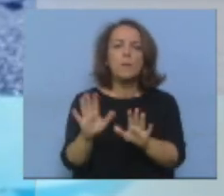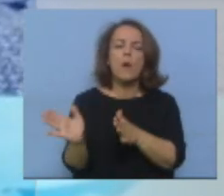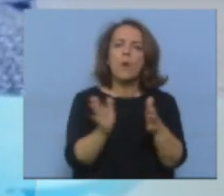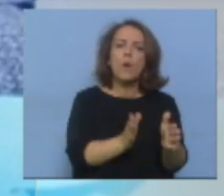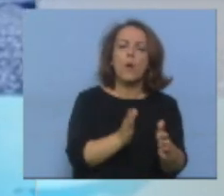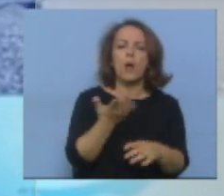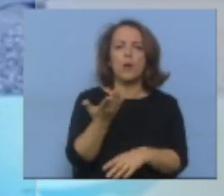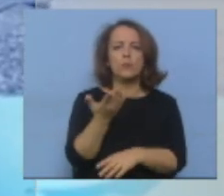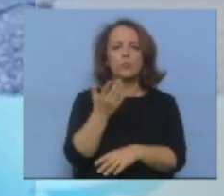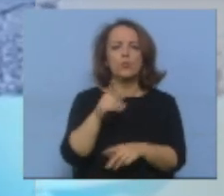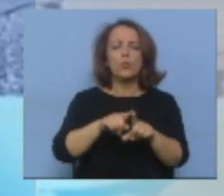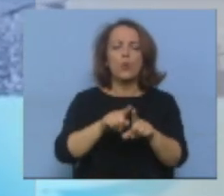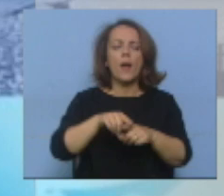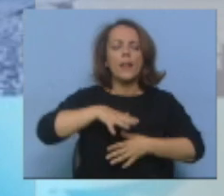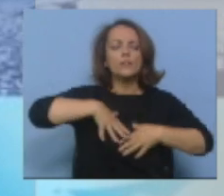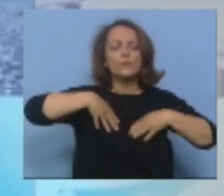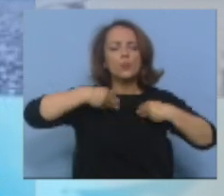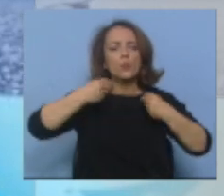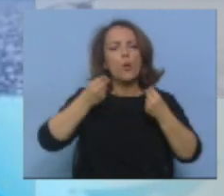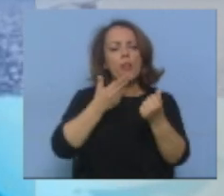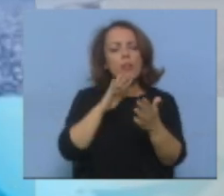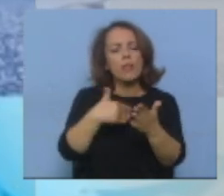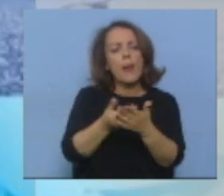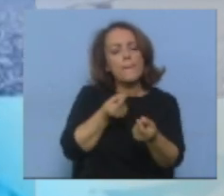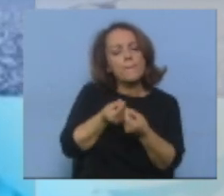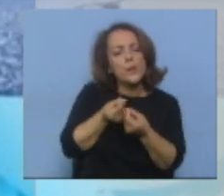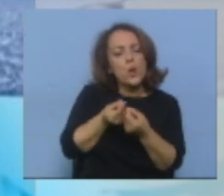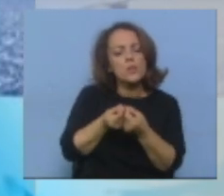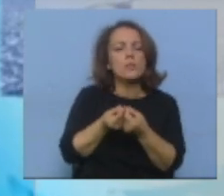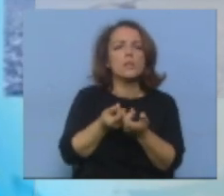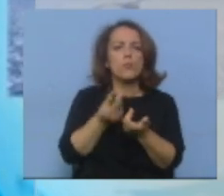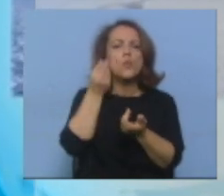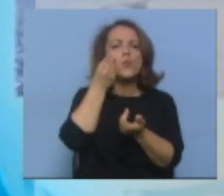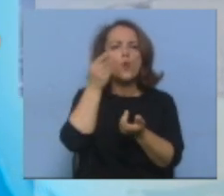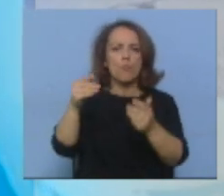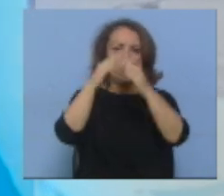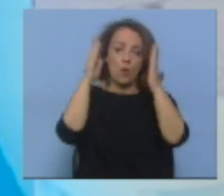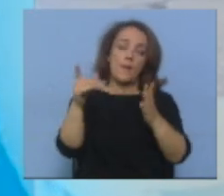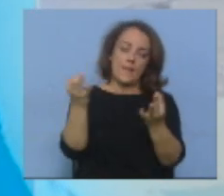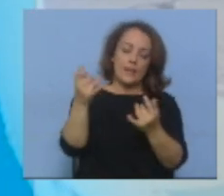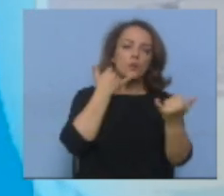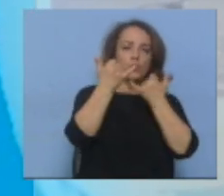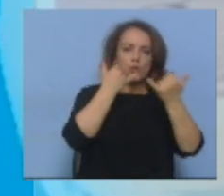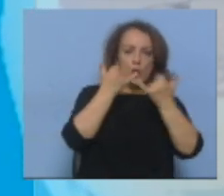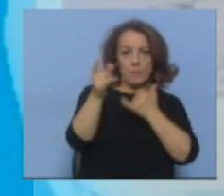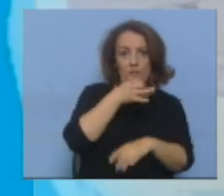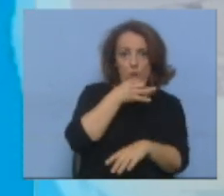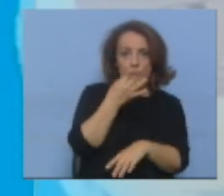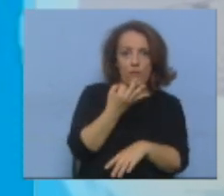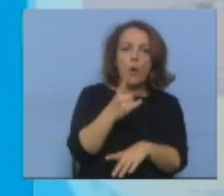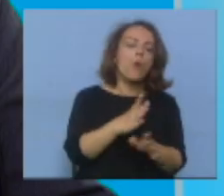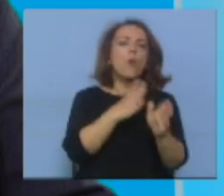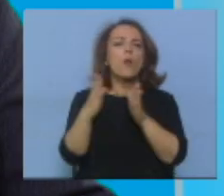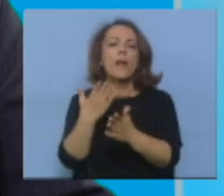enfim, a proximidade espiritual, de que forma é que numa paróquia foi possível, para além dos telefonemas que falou agora? Há